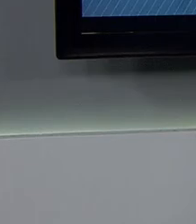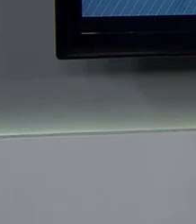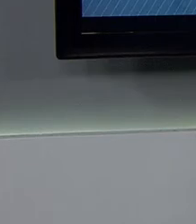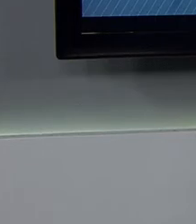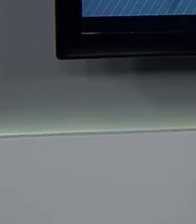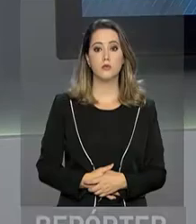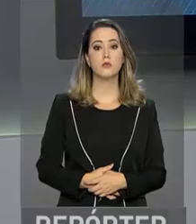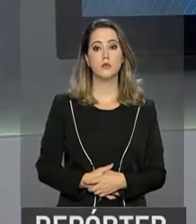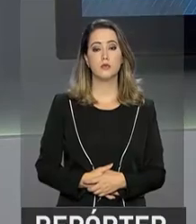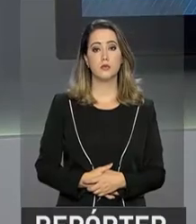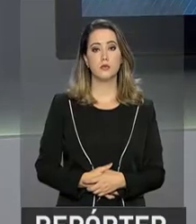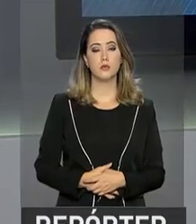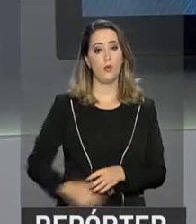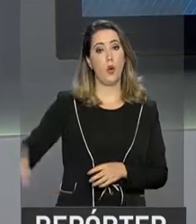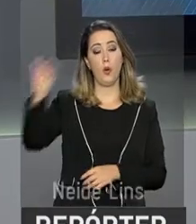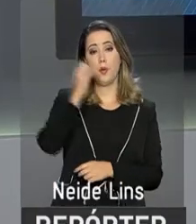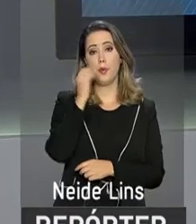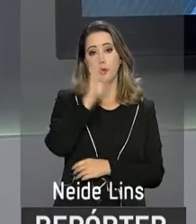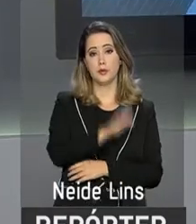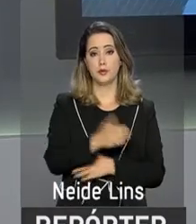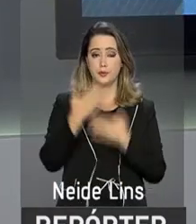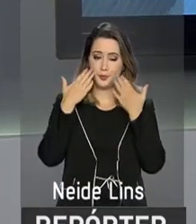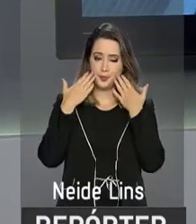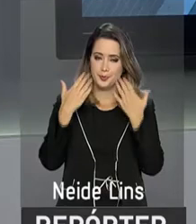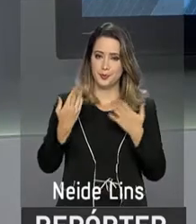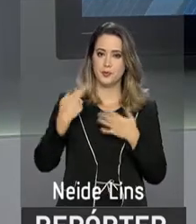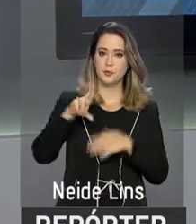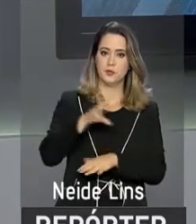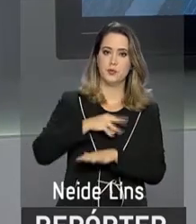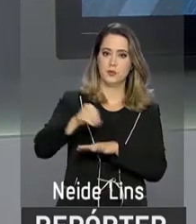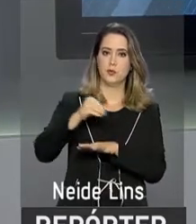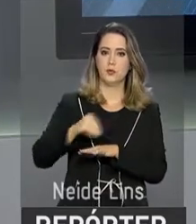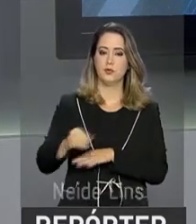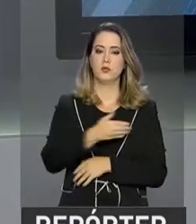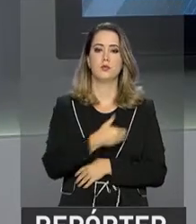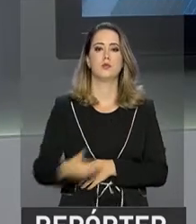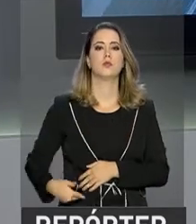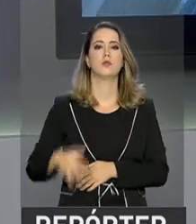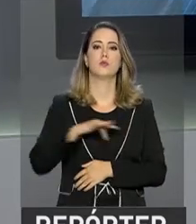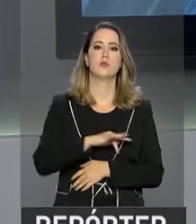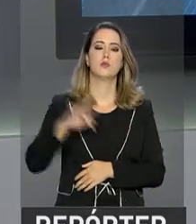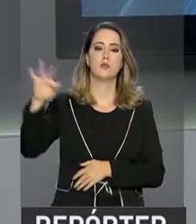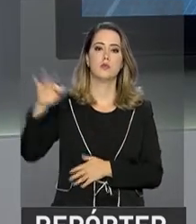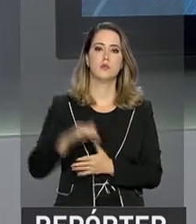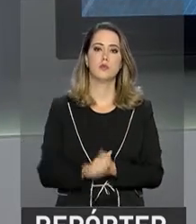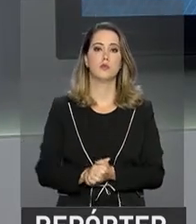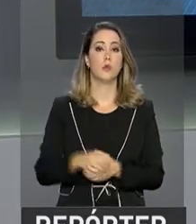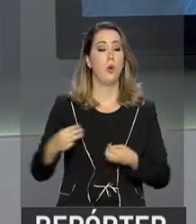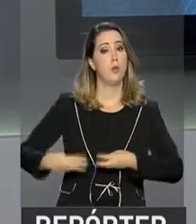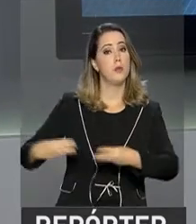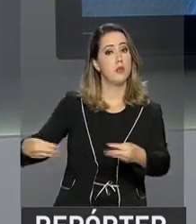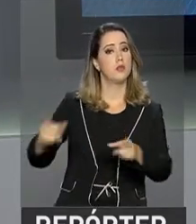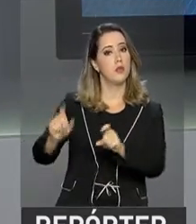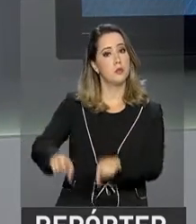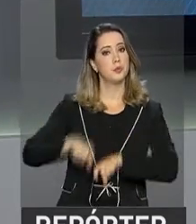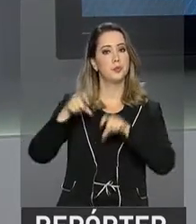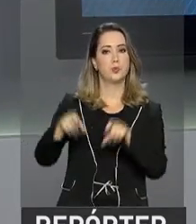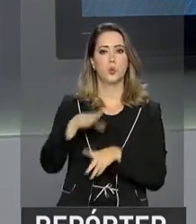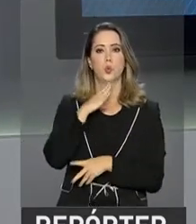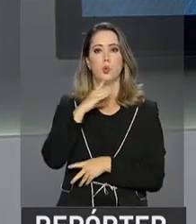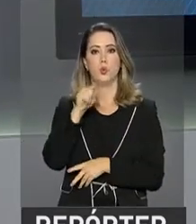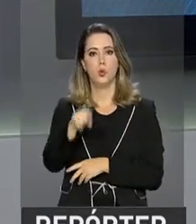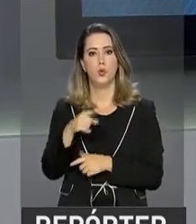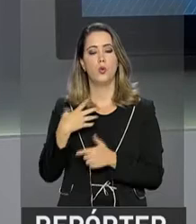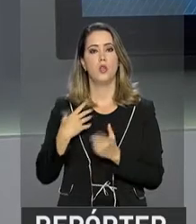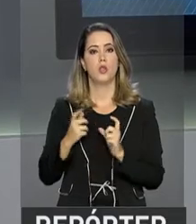olá boa tarde começa agora o repórter nbr com as notícias do governo federal o ministério da agricultura reconhece